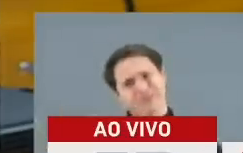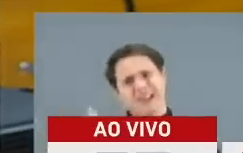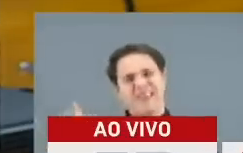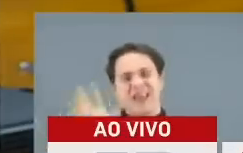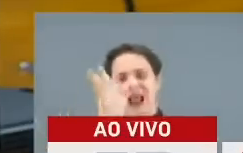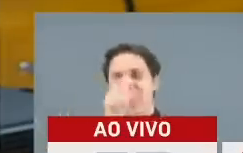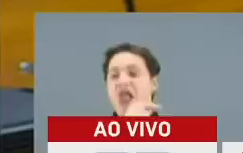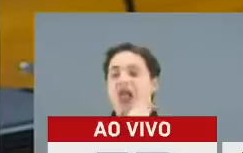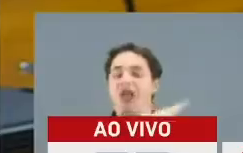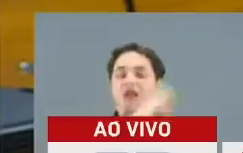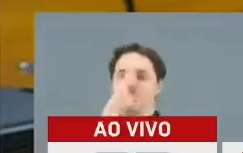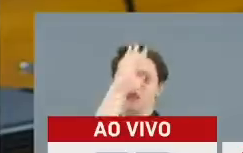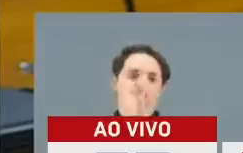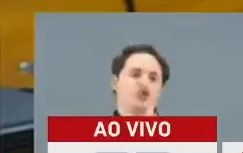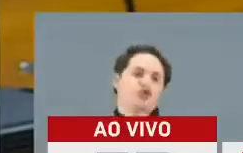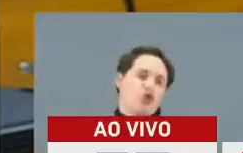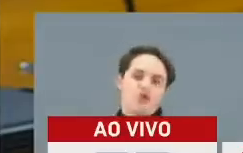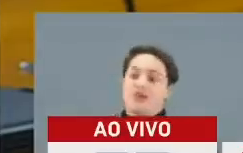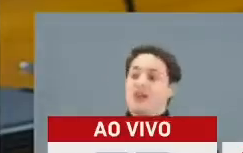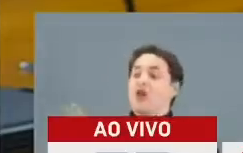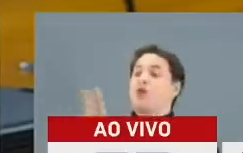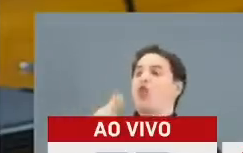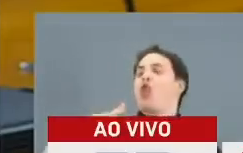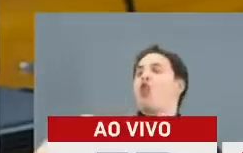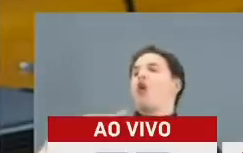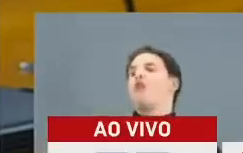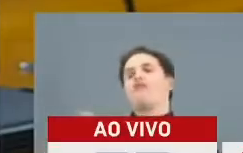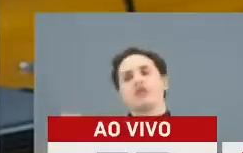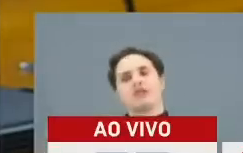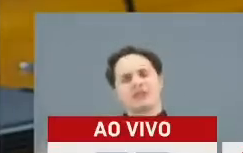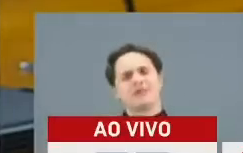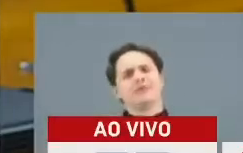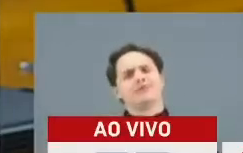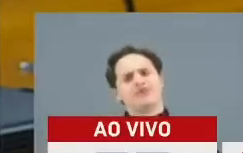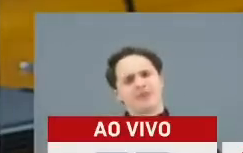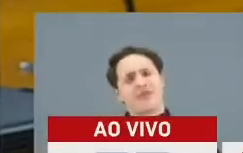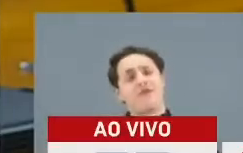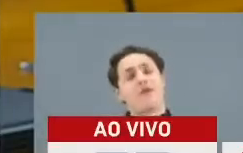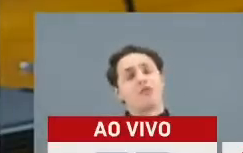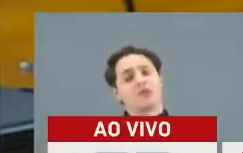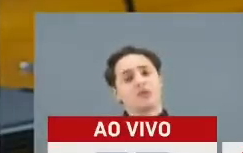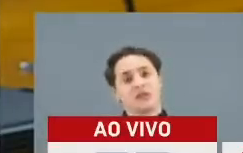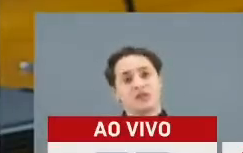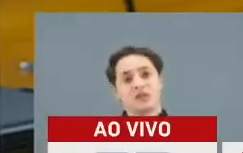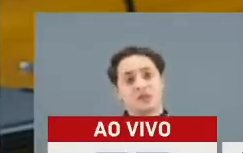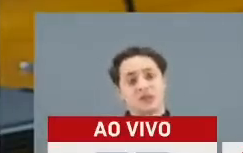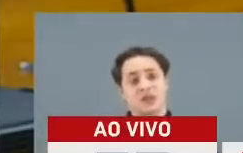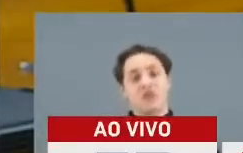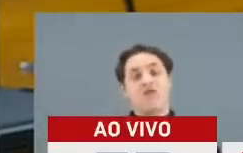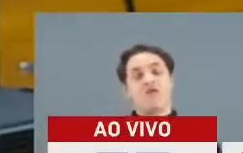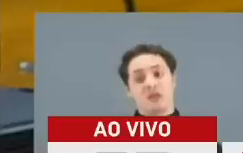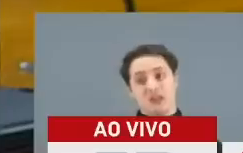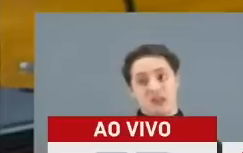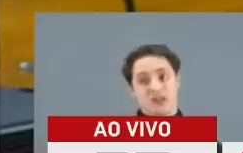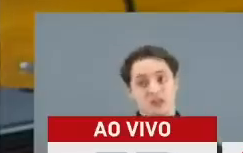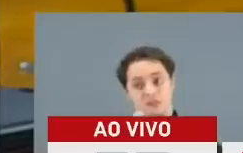livrar Jair Bolsonaro, querem te fazer de bobo da corte. Fique tranquilo e faça, de fato, o inventário do